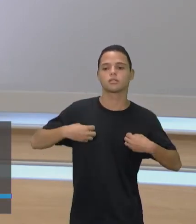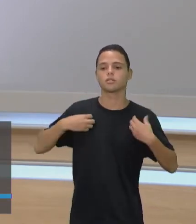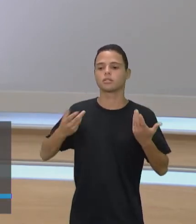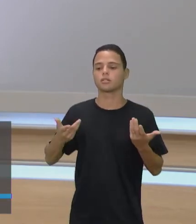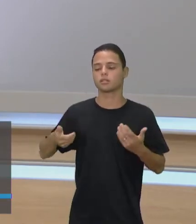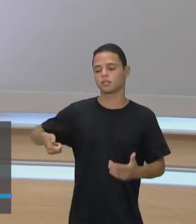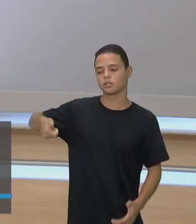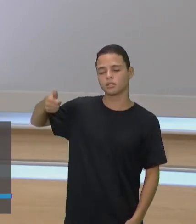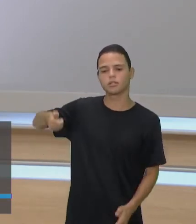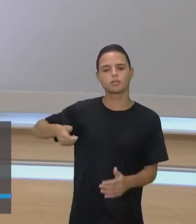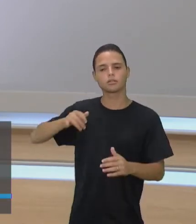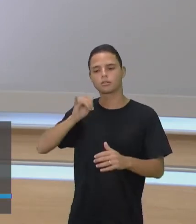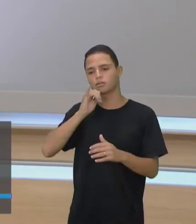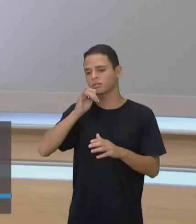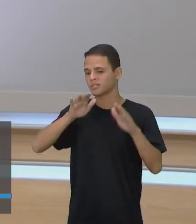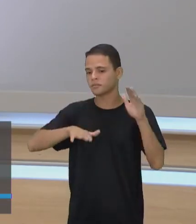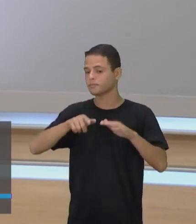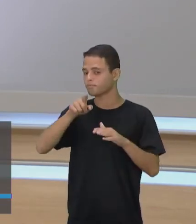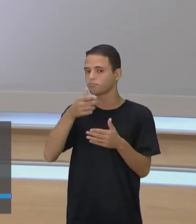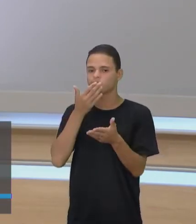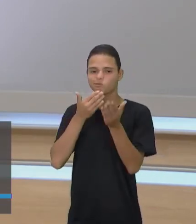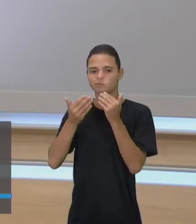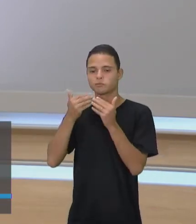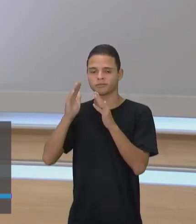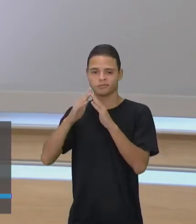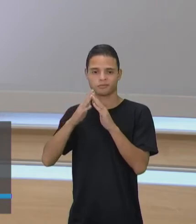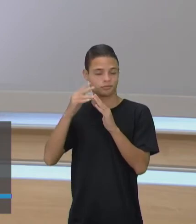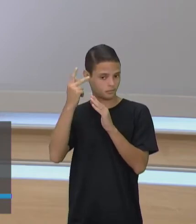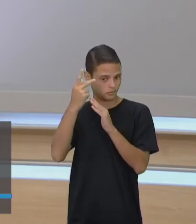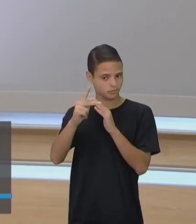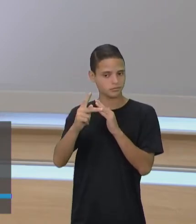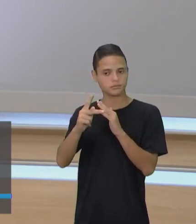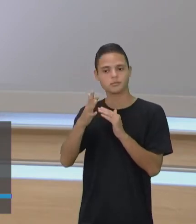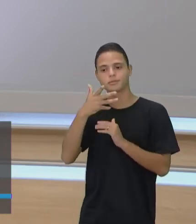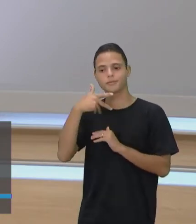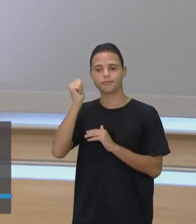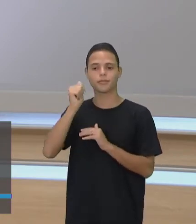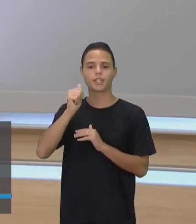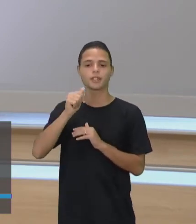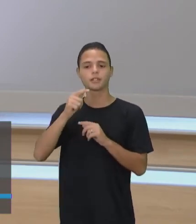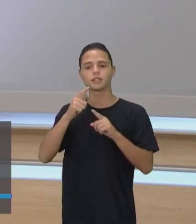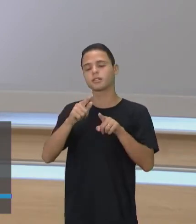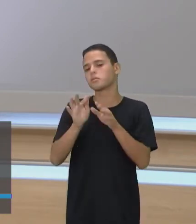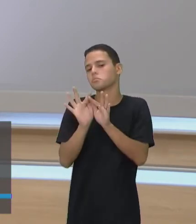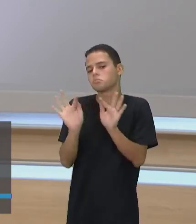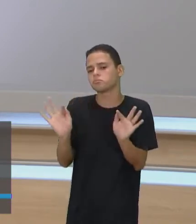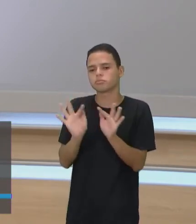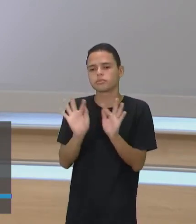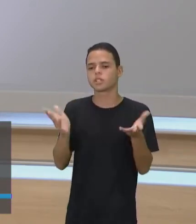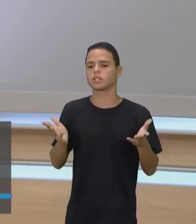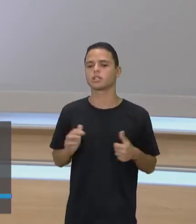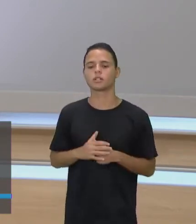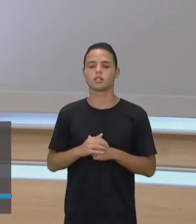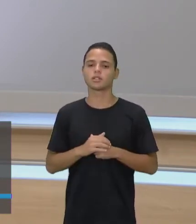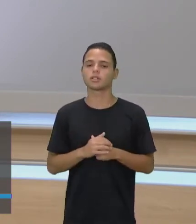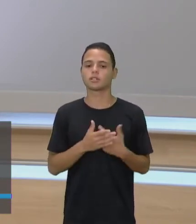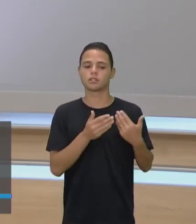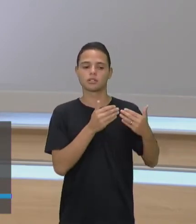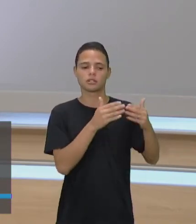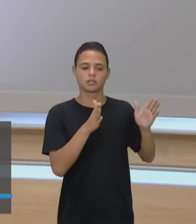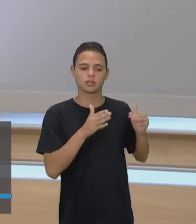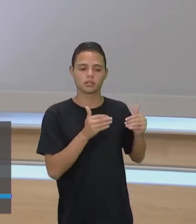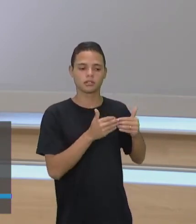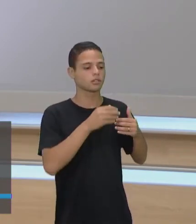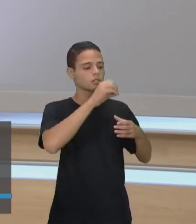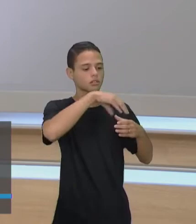isso na sua própria casa, qual é a necessidade de você, ao invés de fracionar dentro da da sua casa, em potinhos, enfim, outras